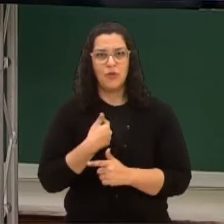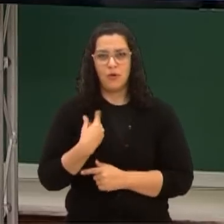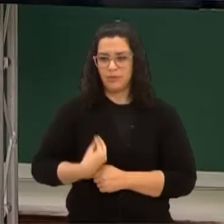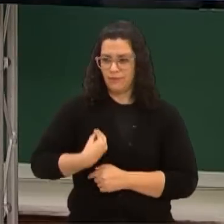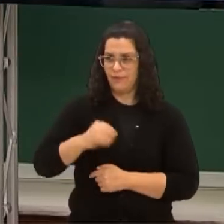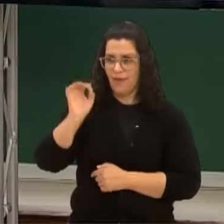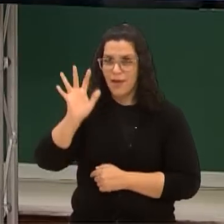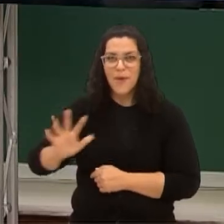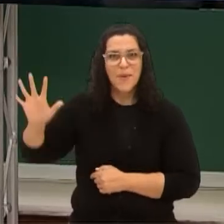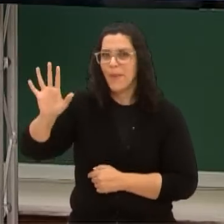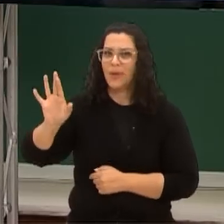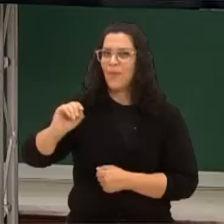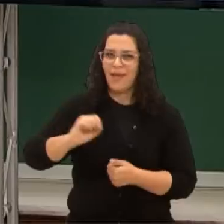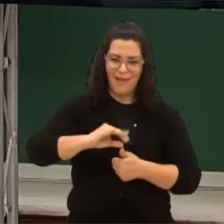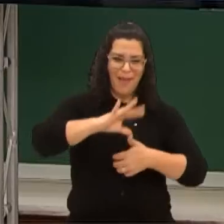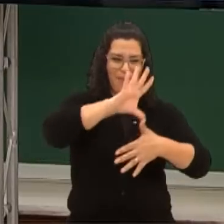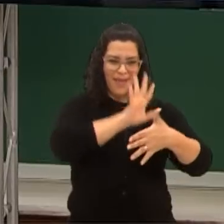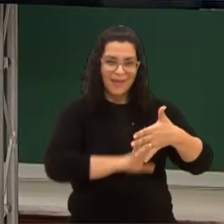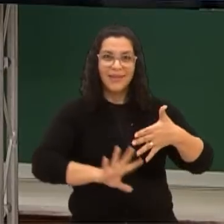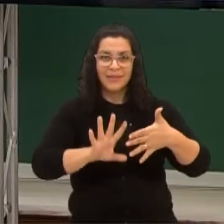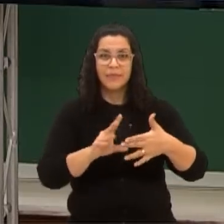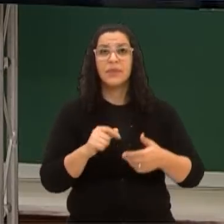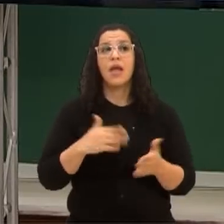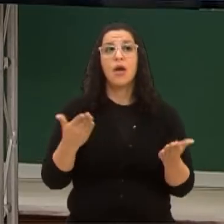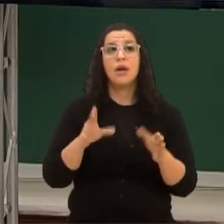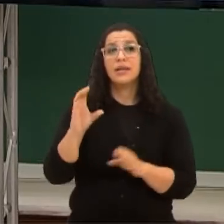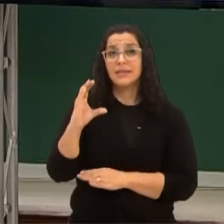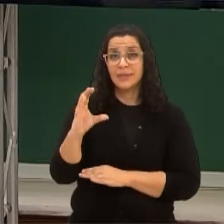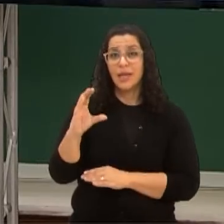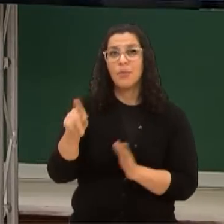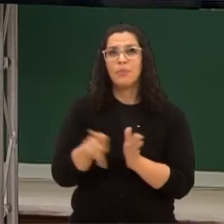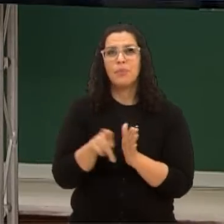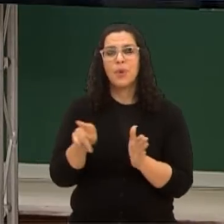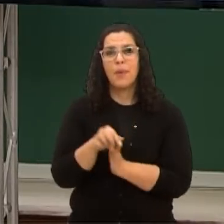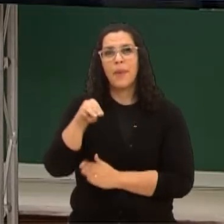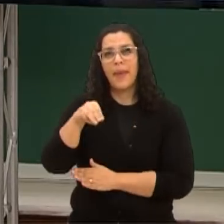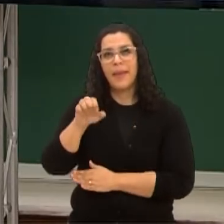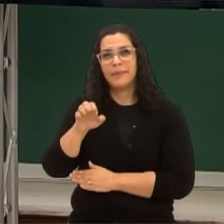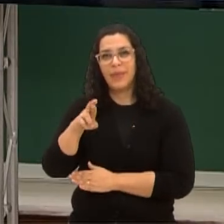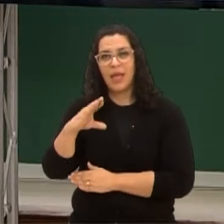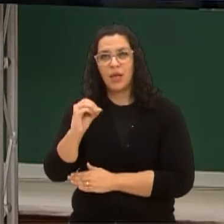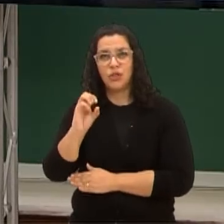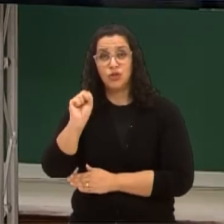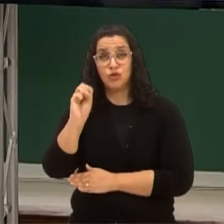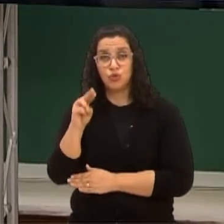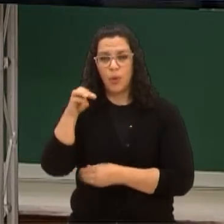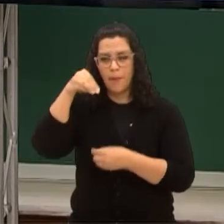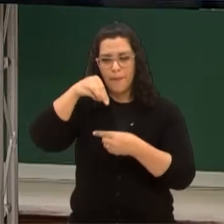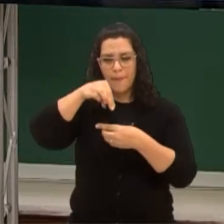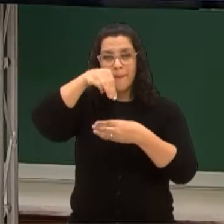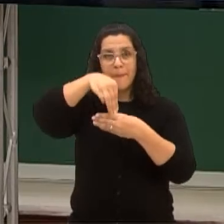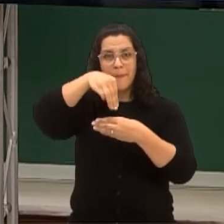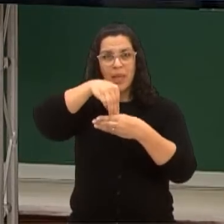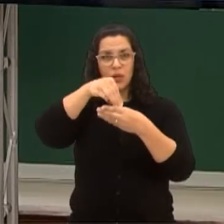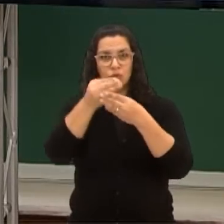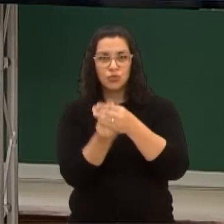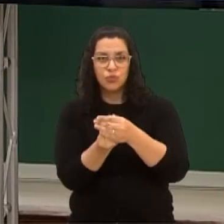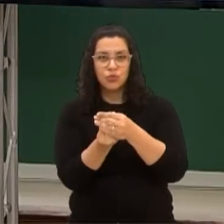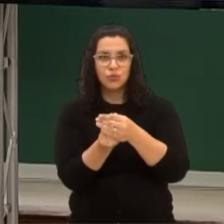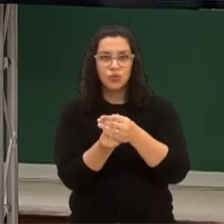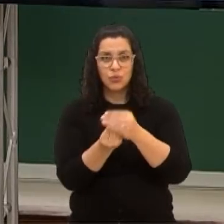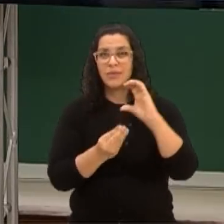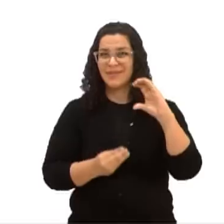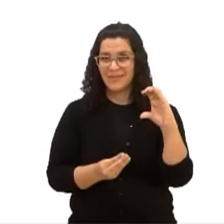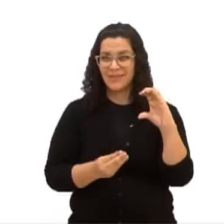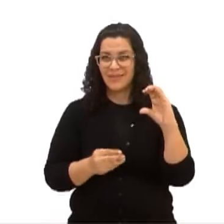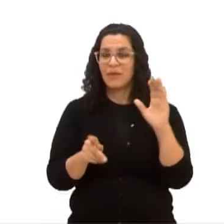não estamos na Europa. E o Mercado Comum do Sul, que é o Mercosul, que então é a letra C. Essa é a resposta